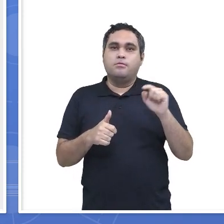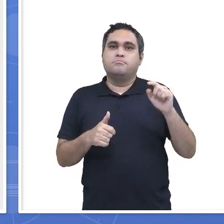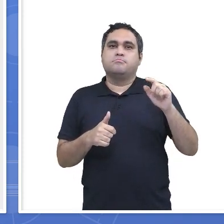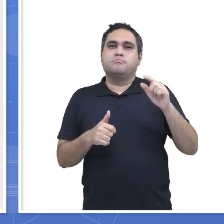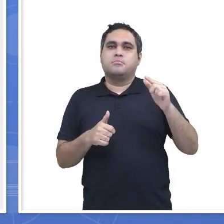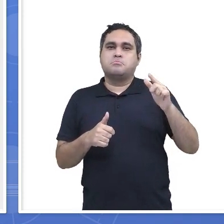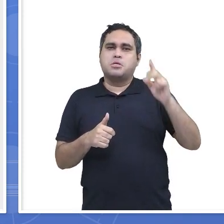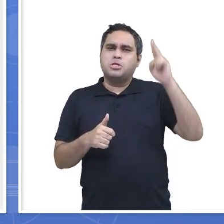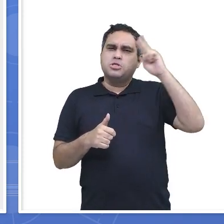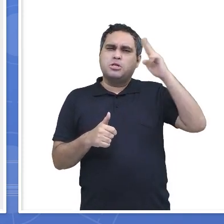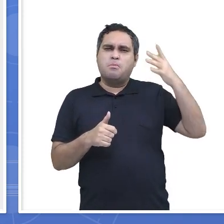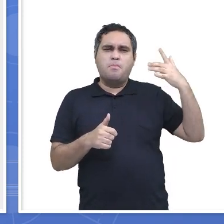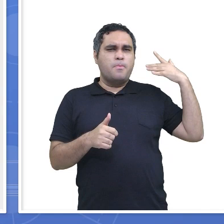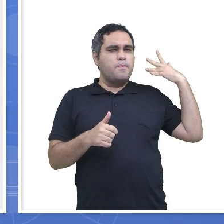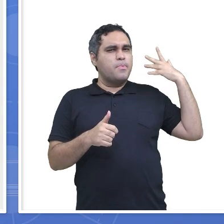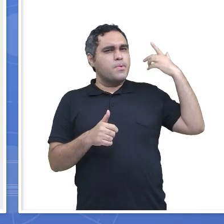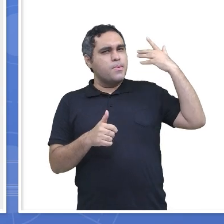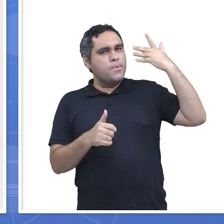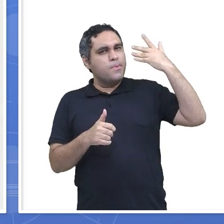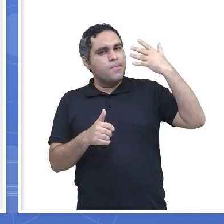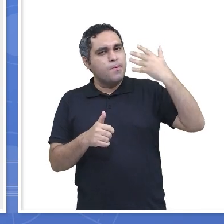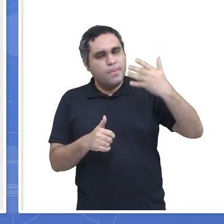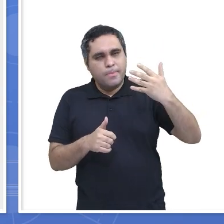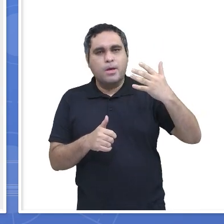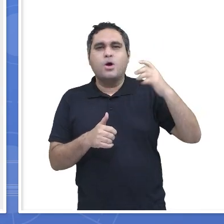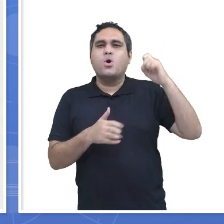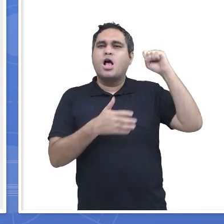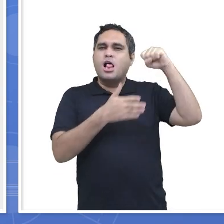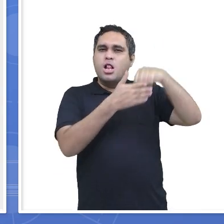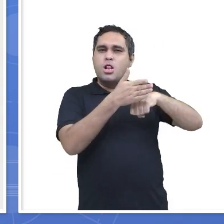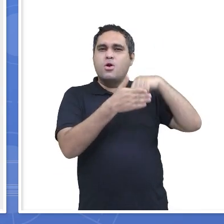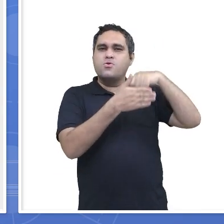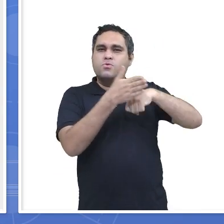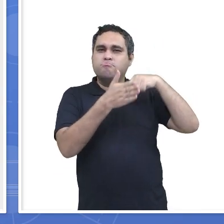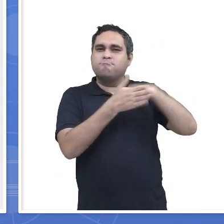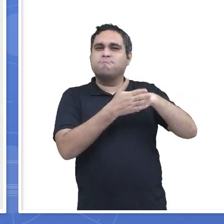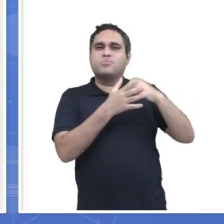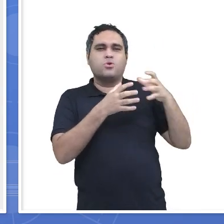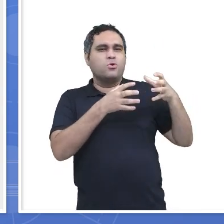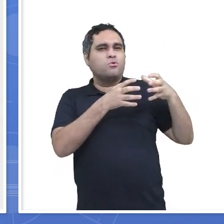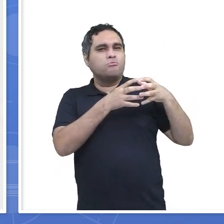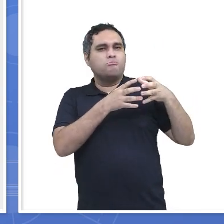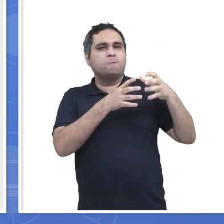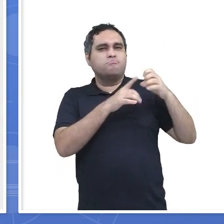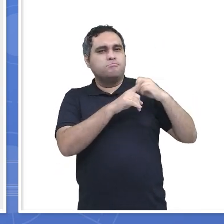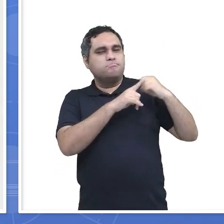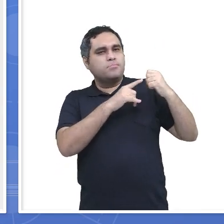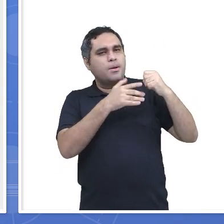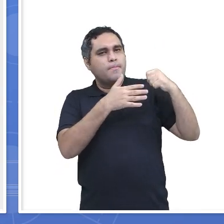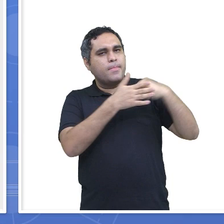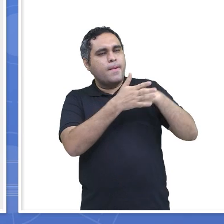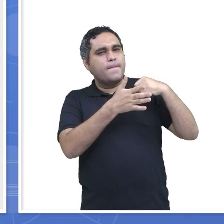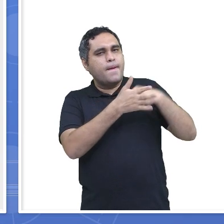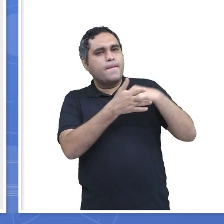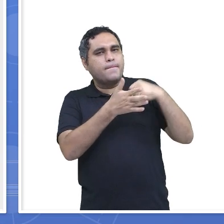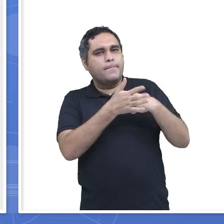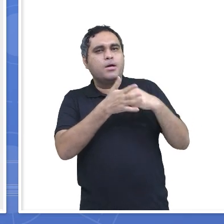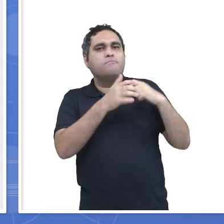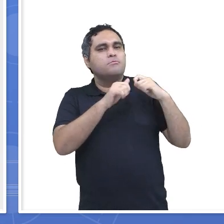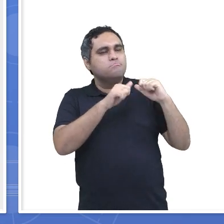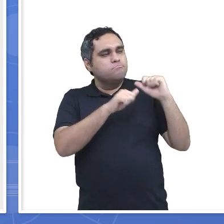históricos, resultados de lutas sociais que vão transformando